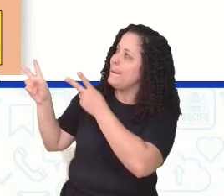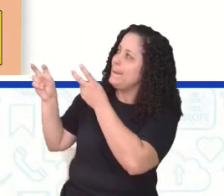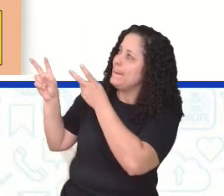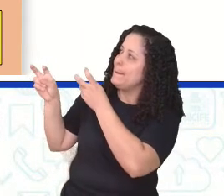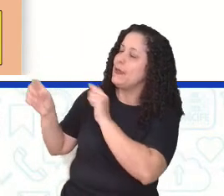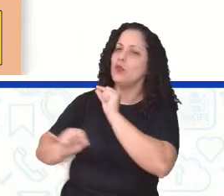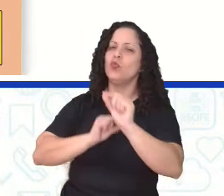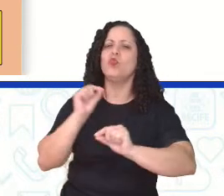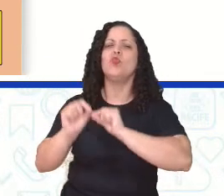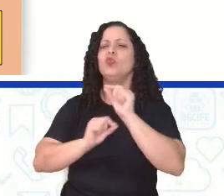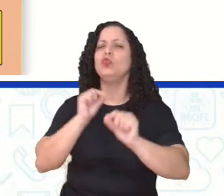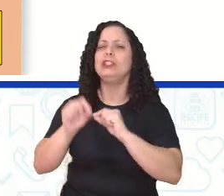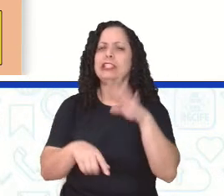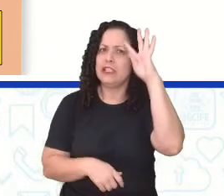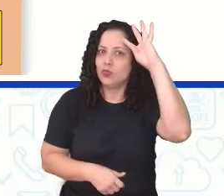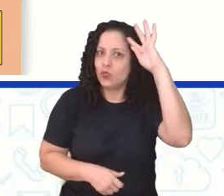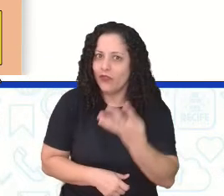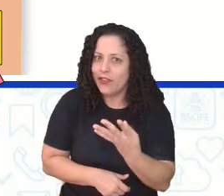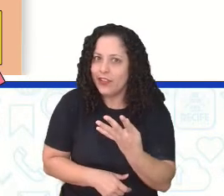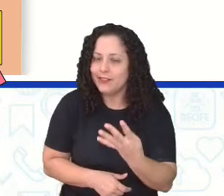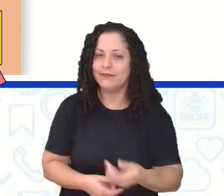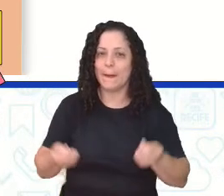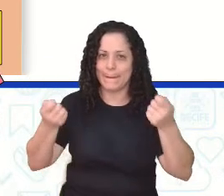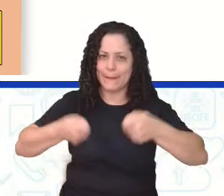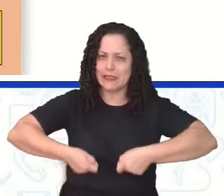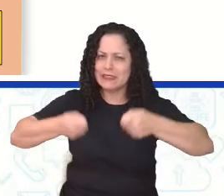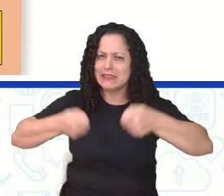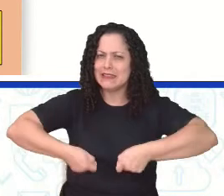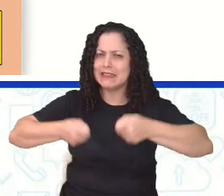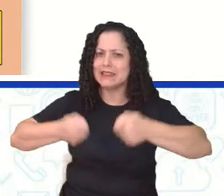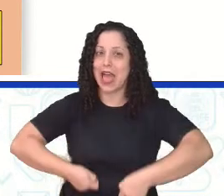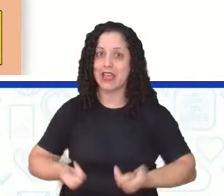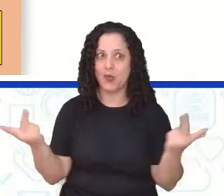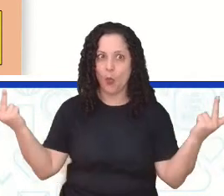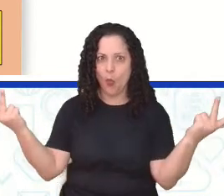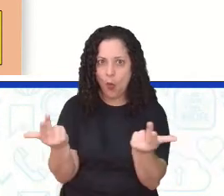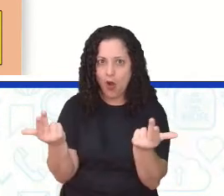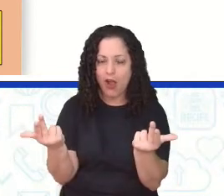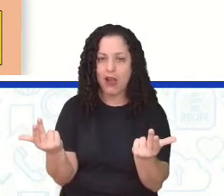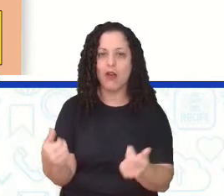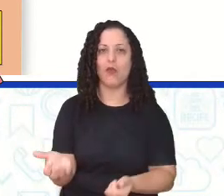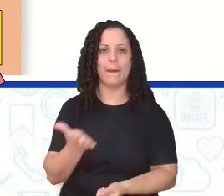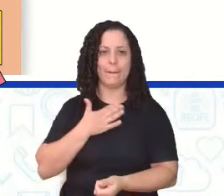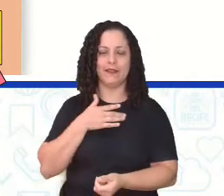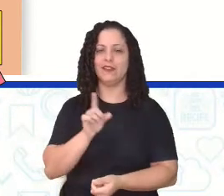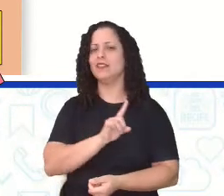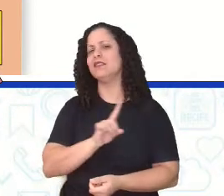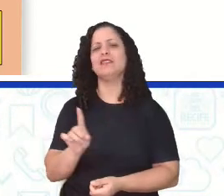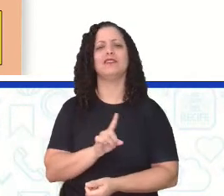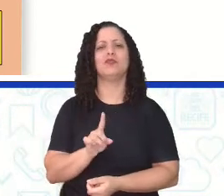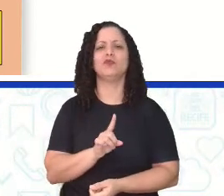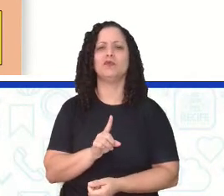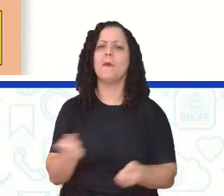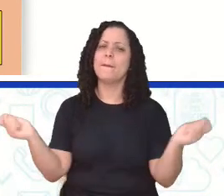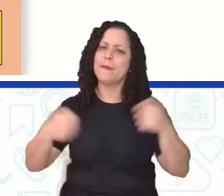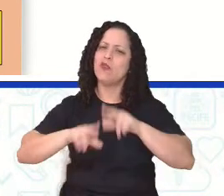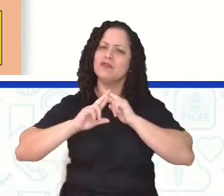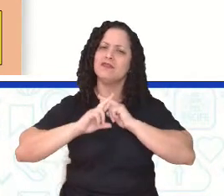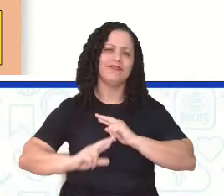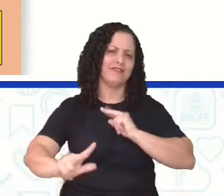tuas soluções que não precisam ser idênticas às minhas. Ó,